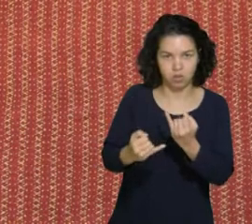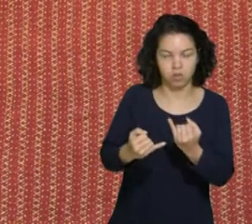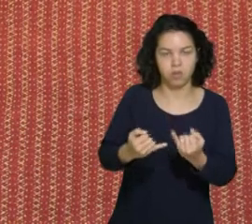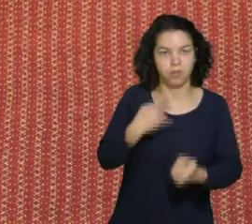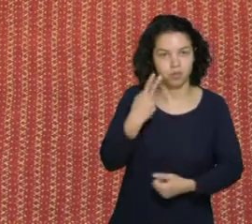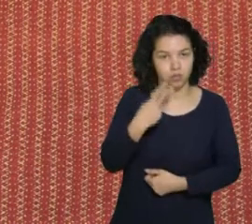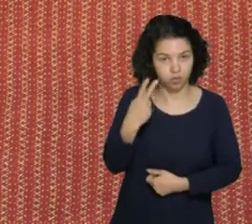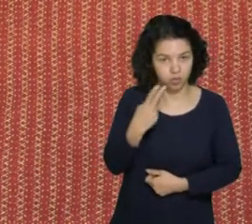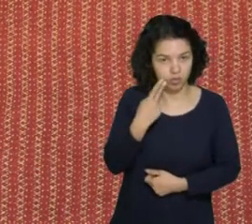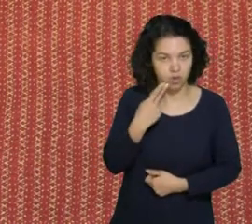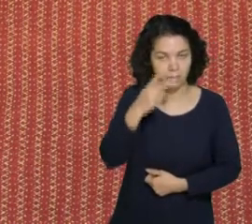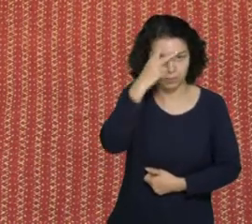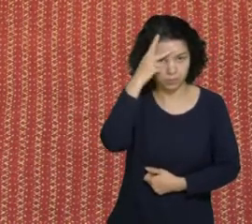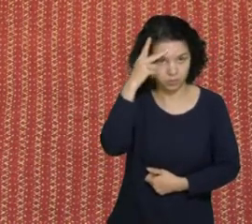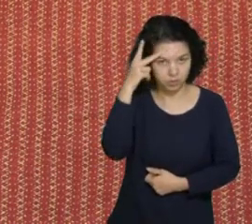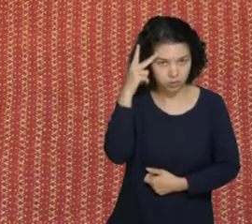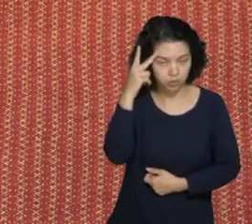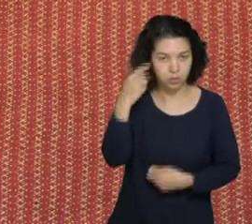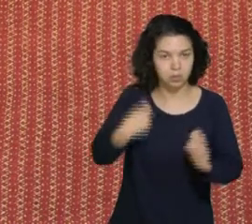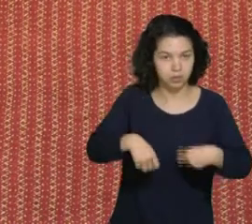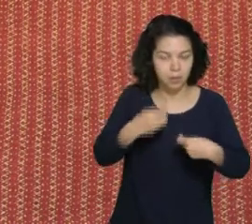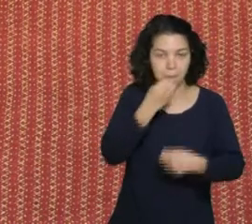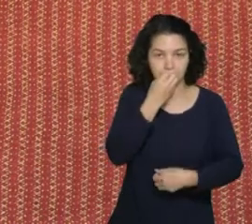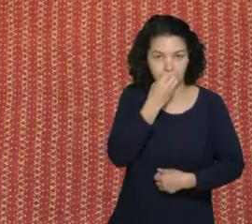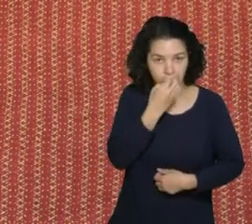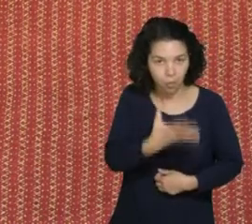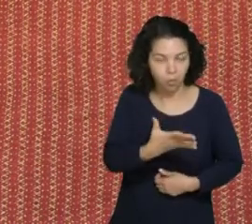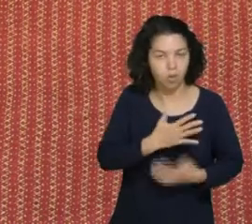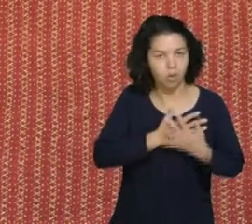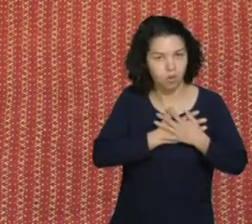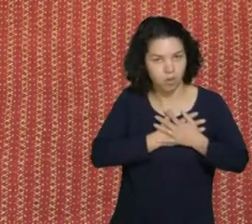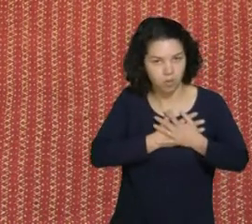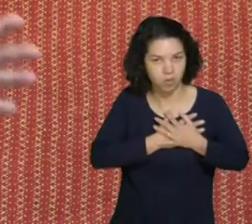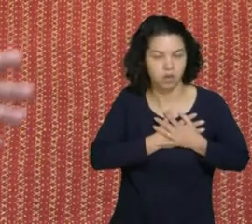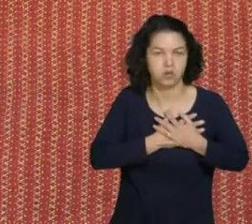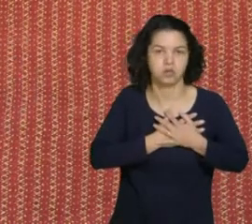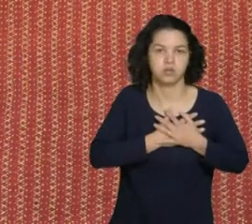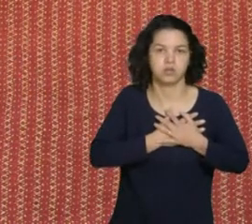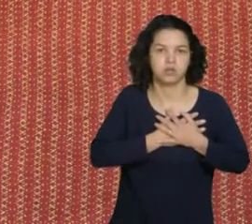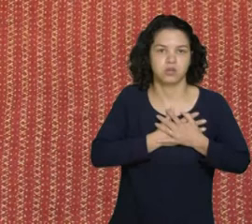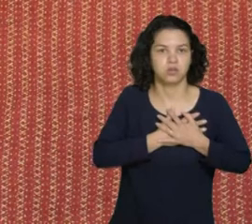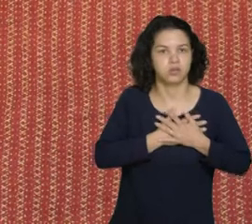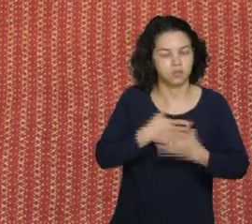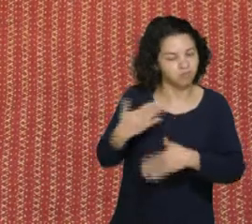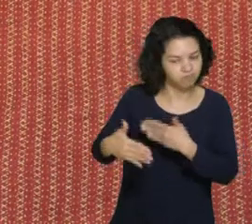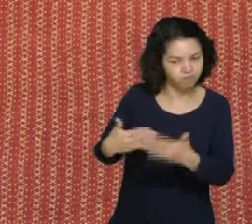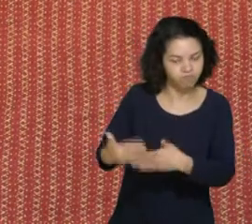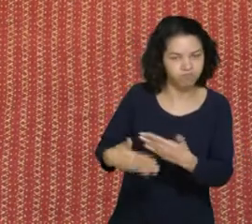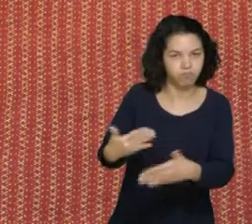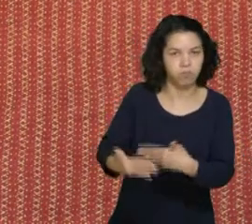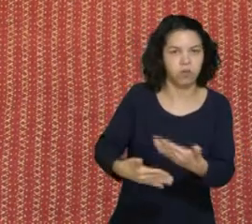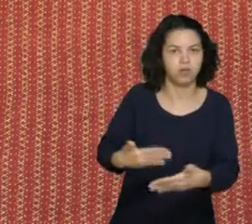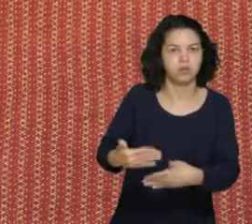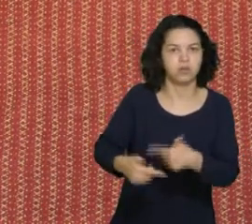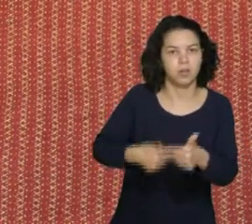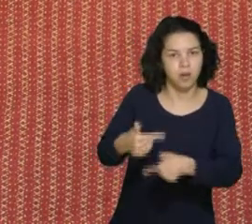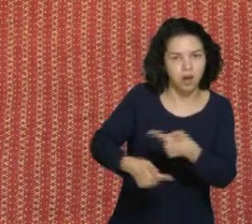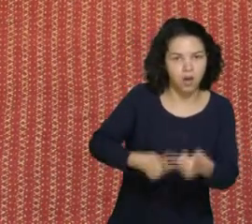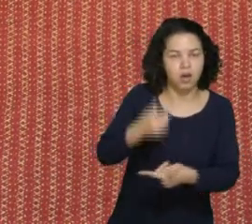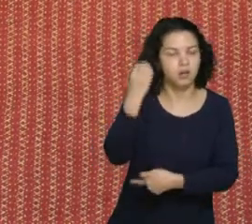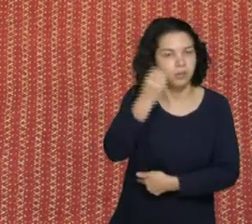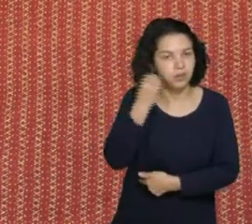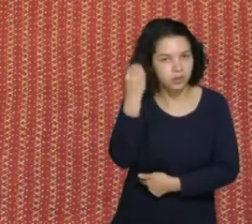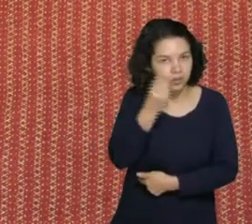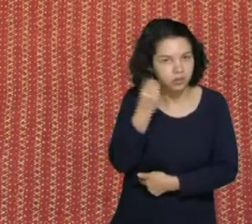pessoa precisa de pessoas boas de coração O restante a gente consegue trabalhar que der aqui com experiência de trabalho